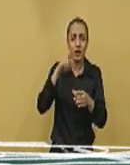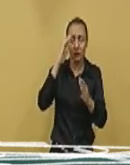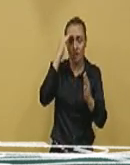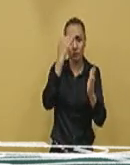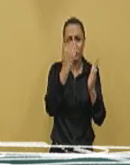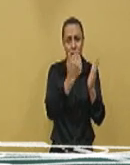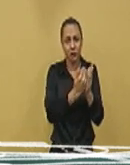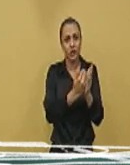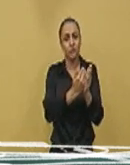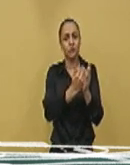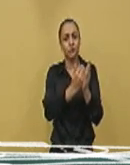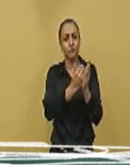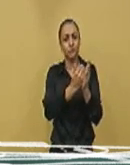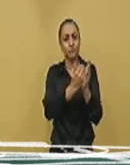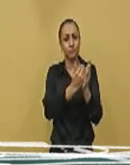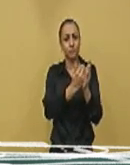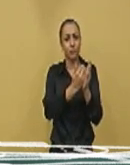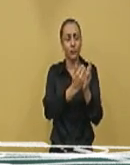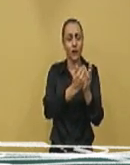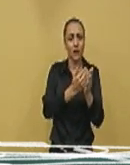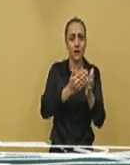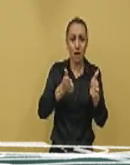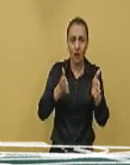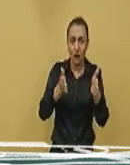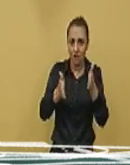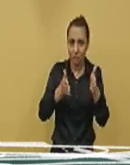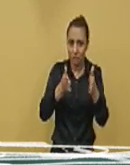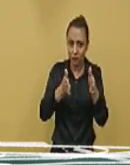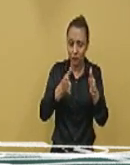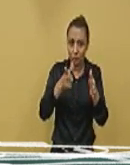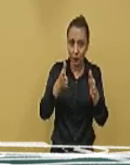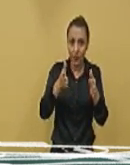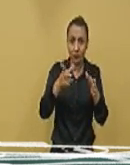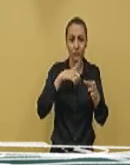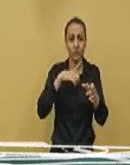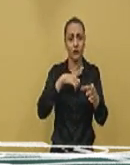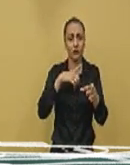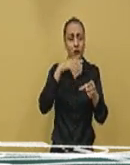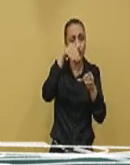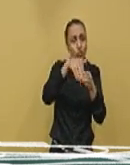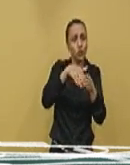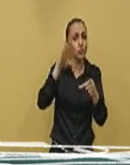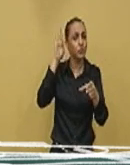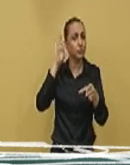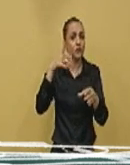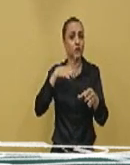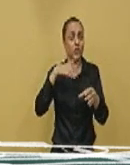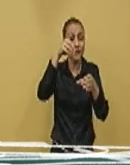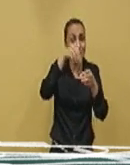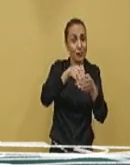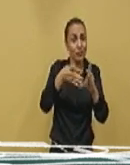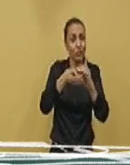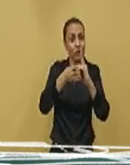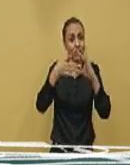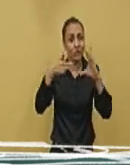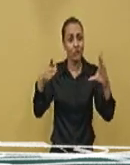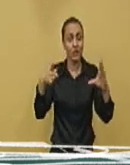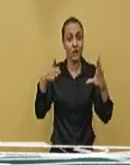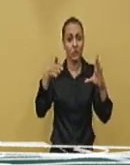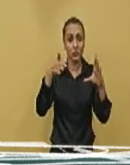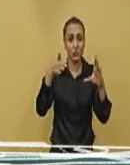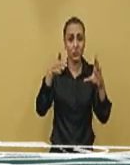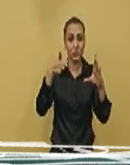ao processo de consulta prévia amplamente e plenamente democrático da universidade. Né?